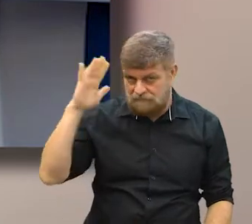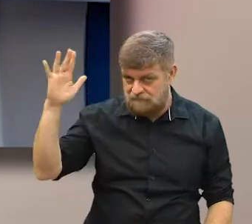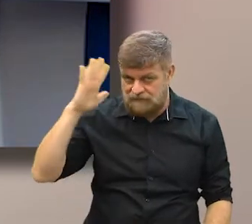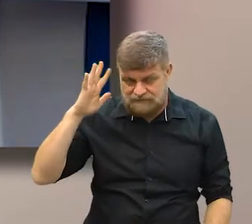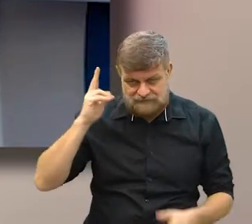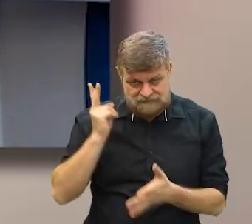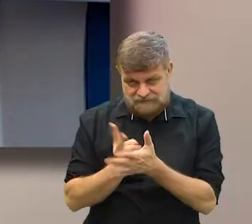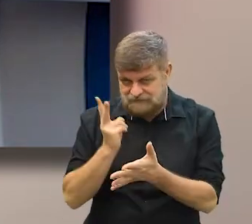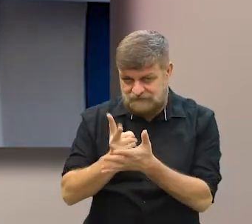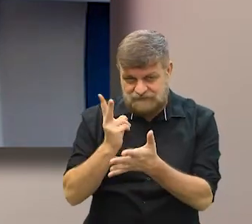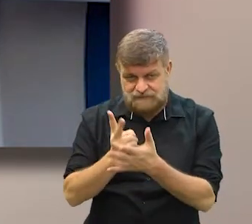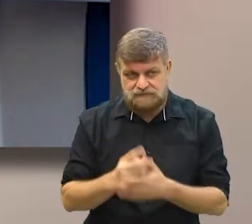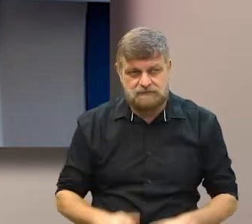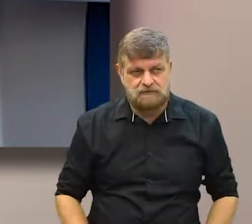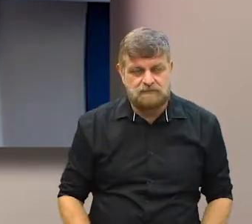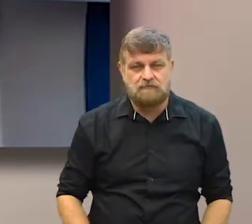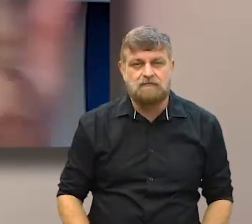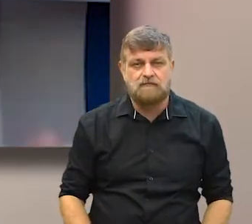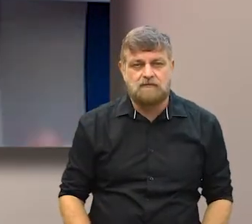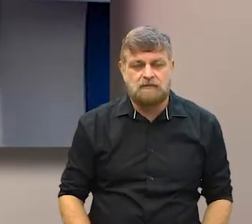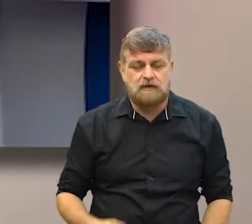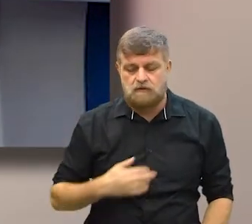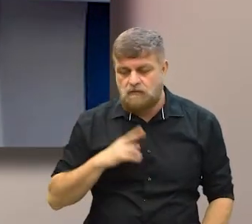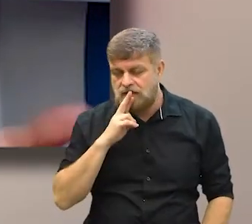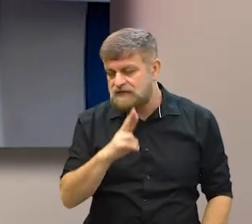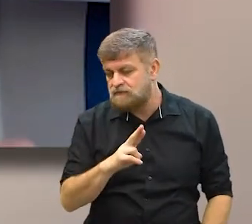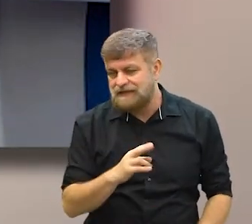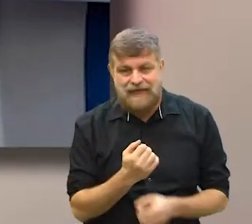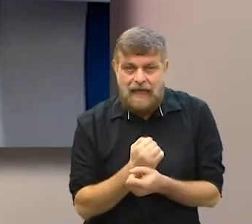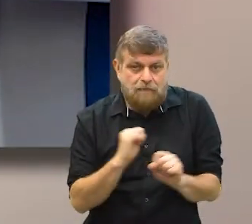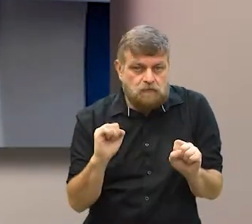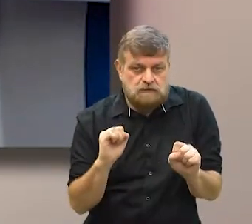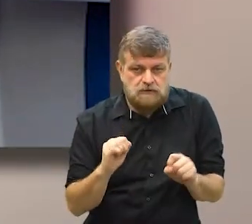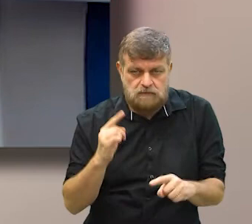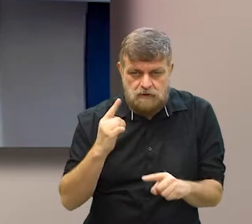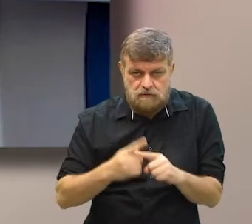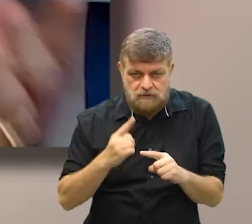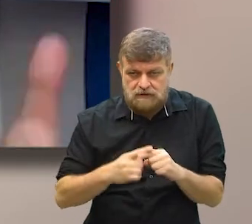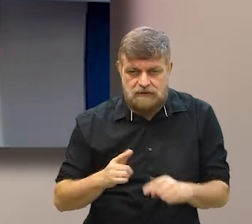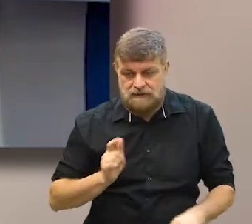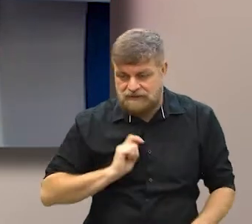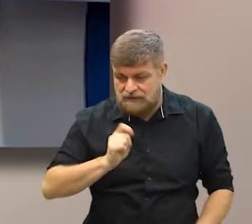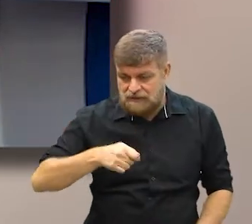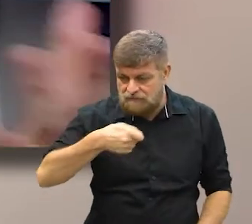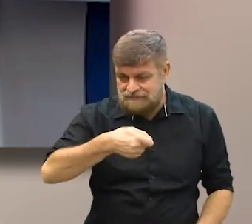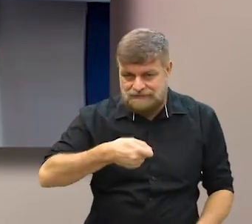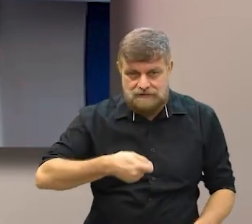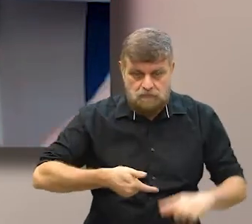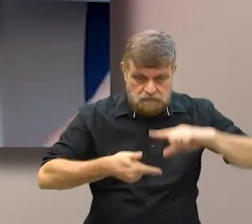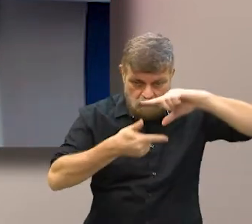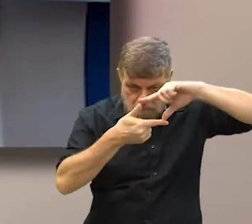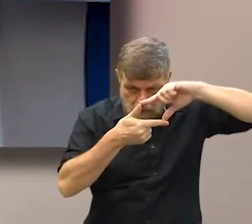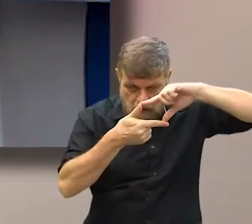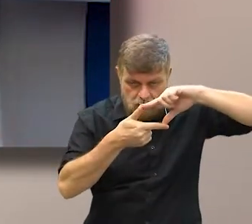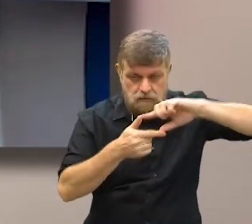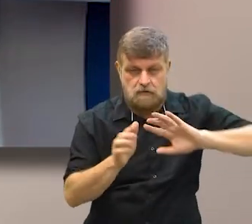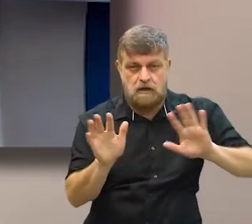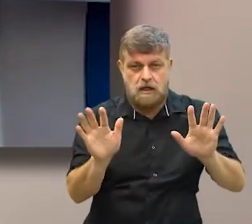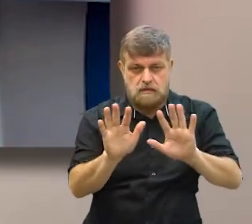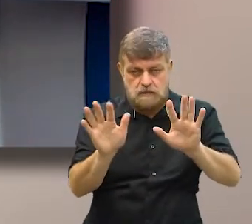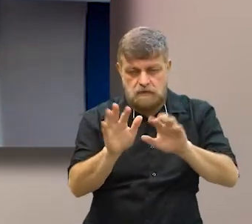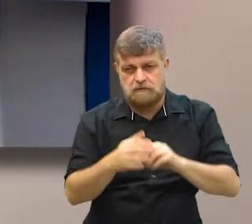pensar... Eu não vou falar que não é possível, porque seria um termo muito radical.